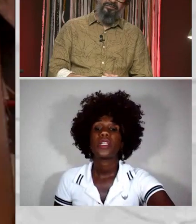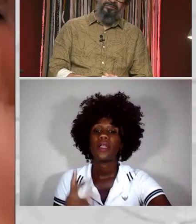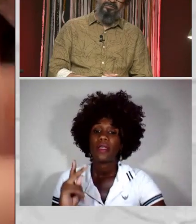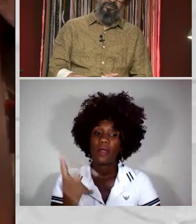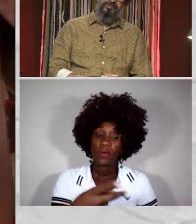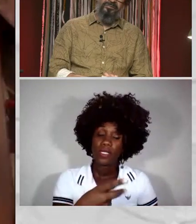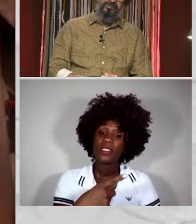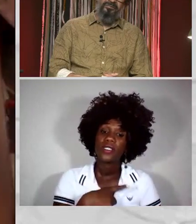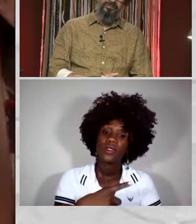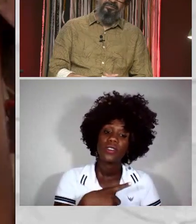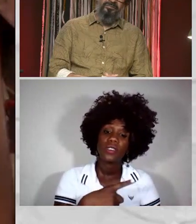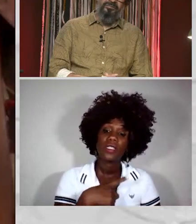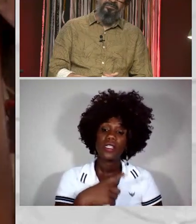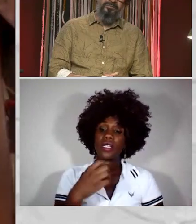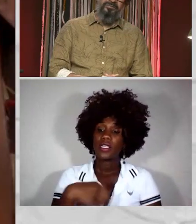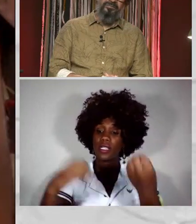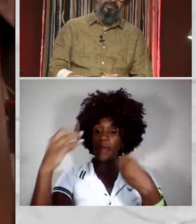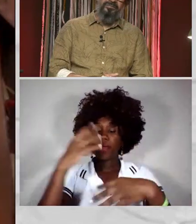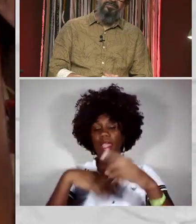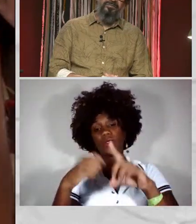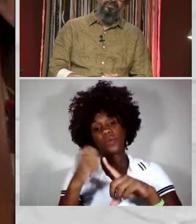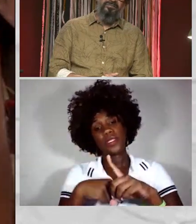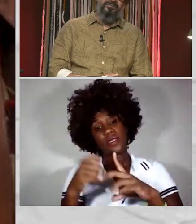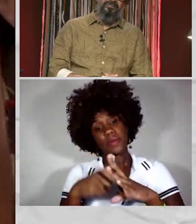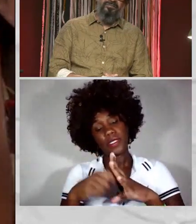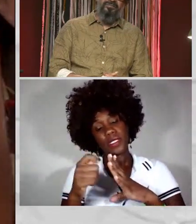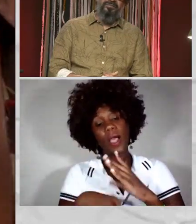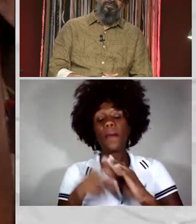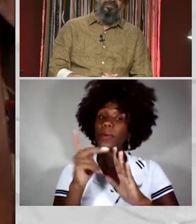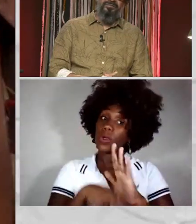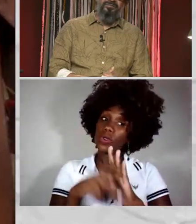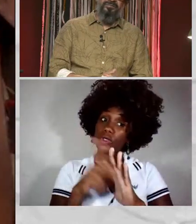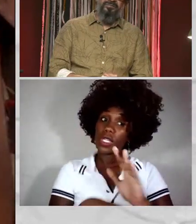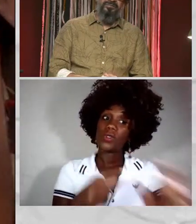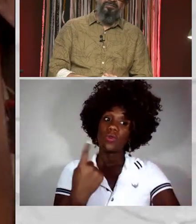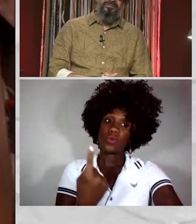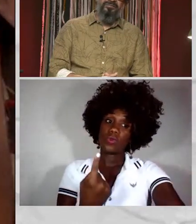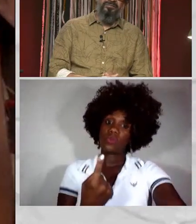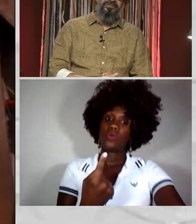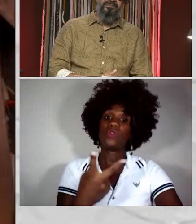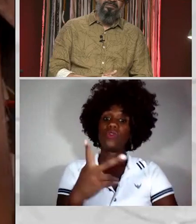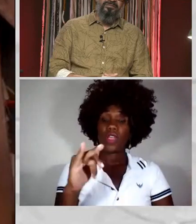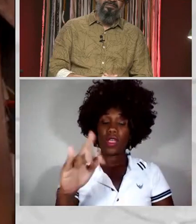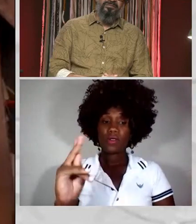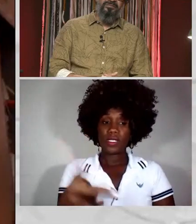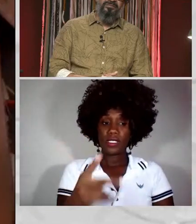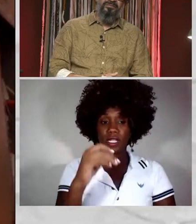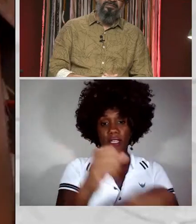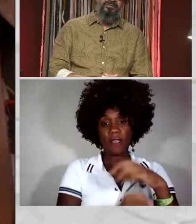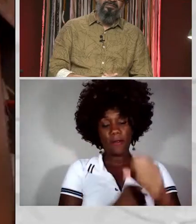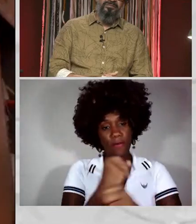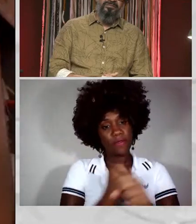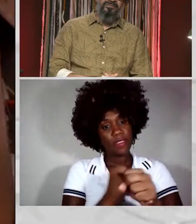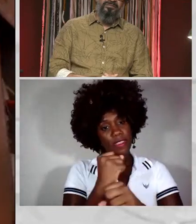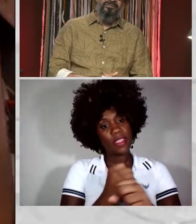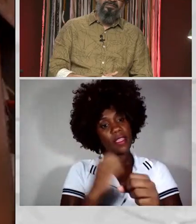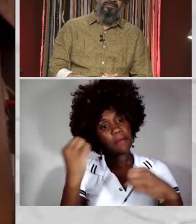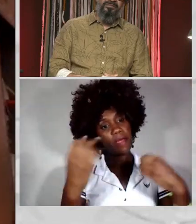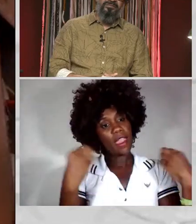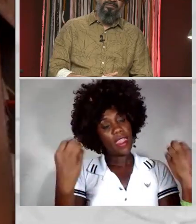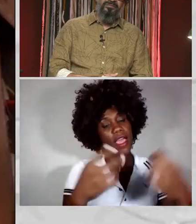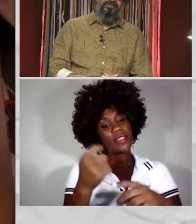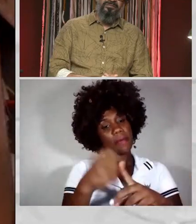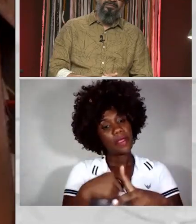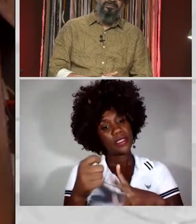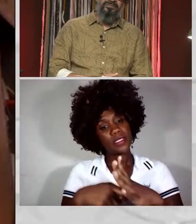acontecendo aí na Balada Literária mês a mês. Então, um dos projetos aí que vai se estender o ano inteiro é essa balada mês a mês, até